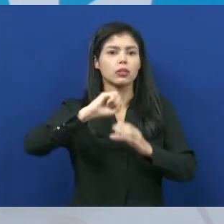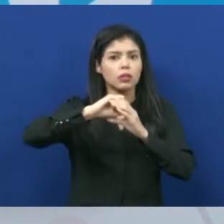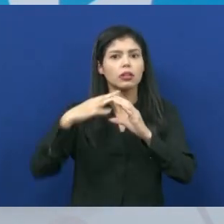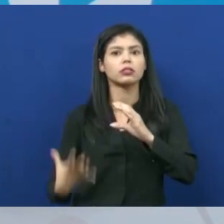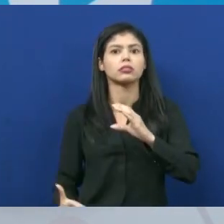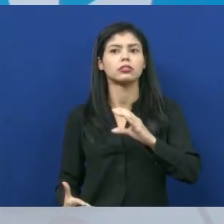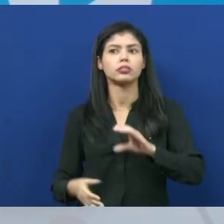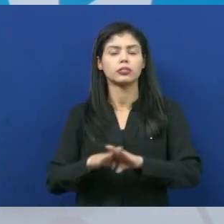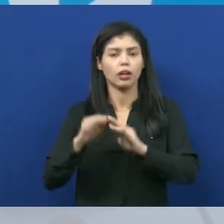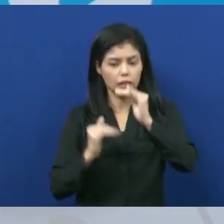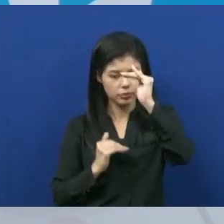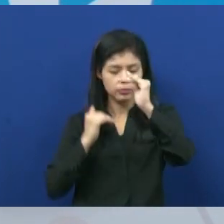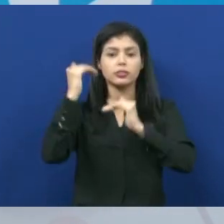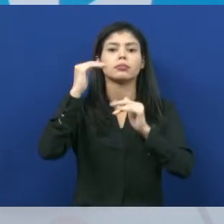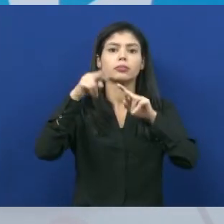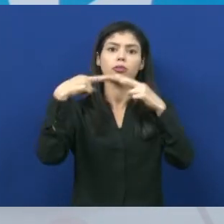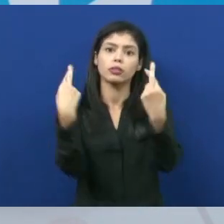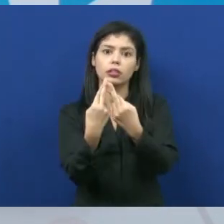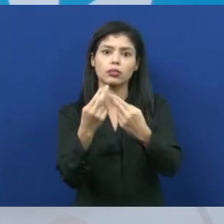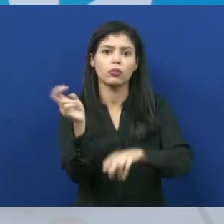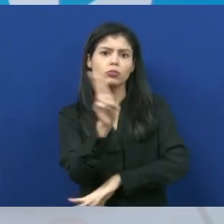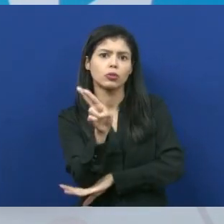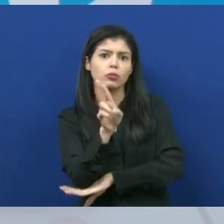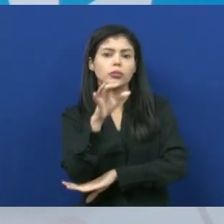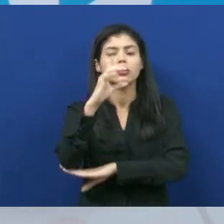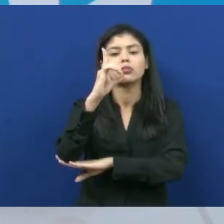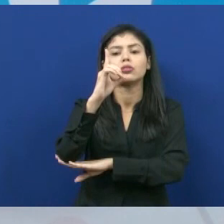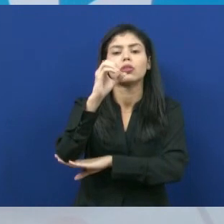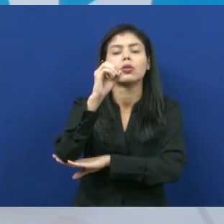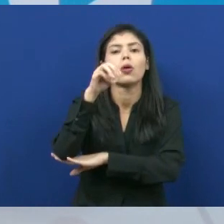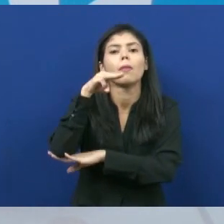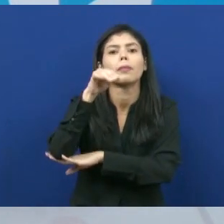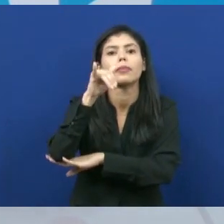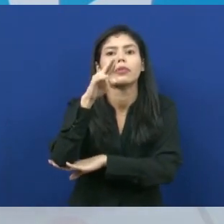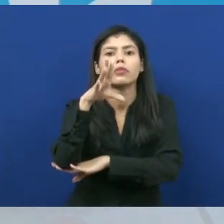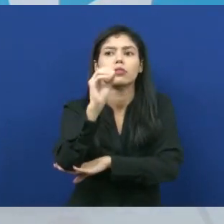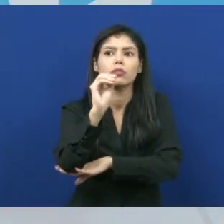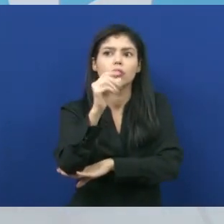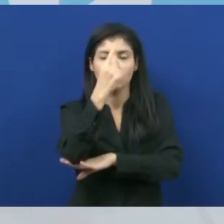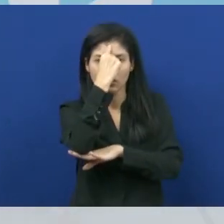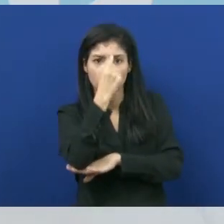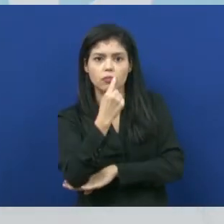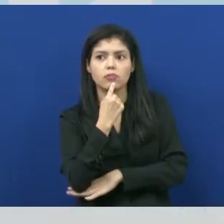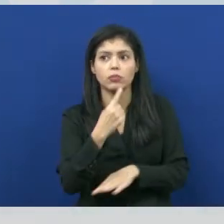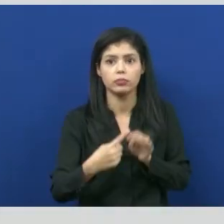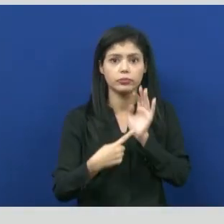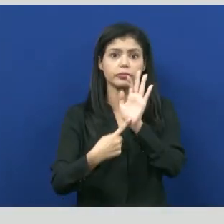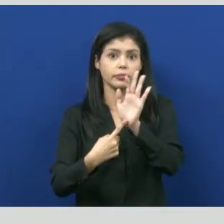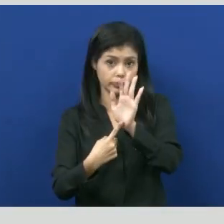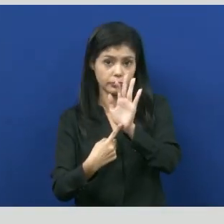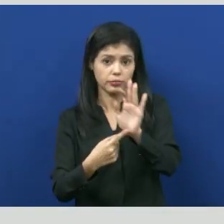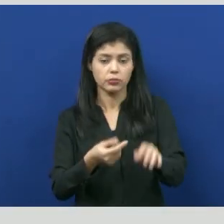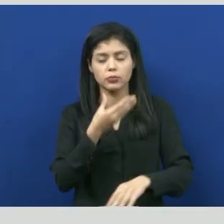taxonômica acima do reino, chamada domínio. Temos aí na imagem a foto de